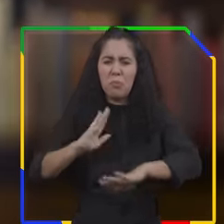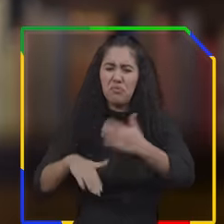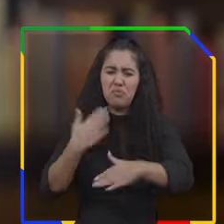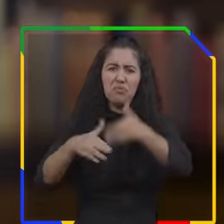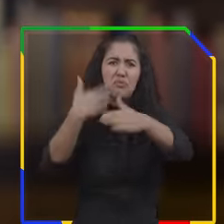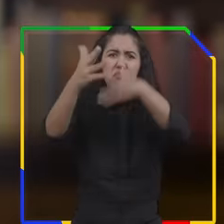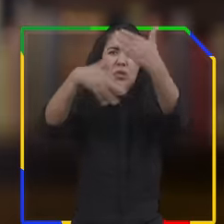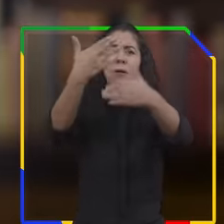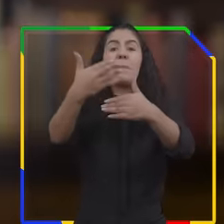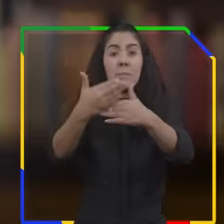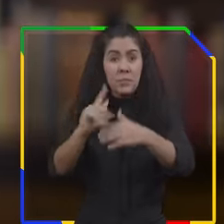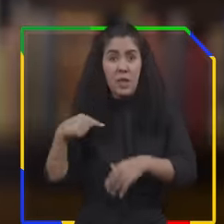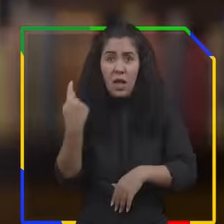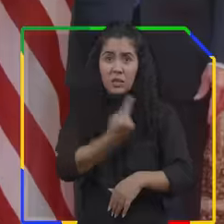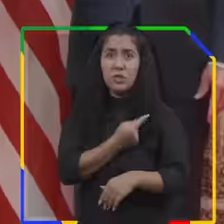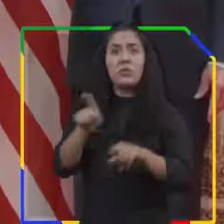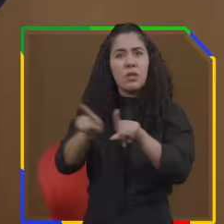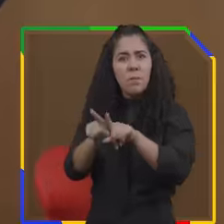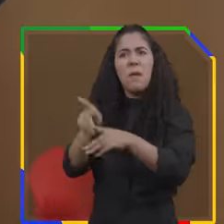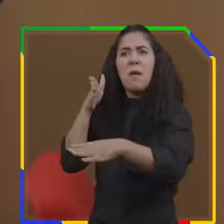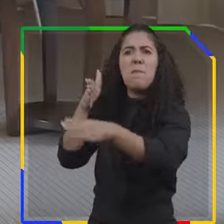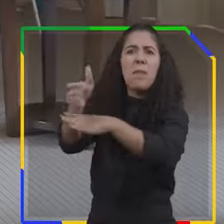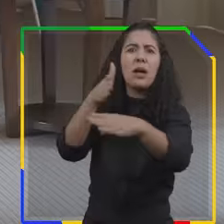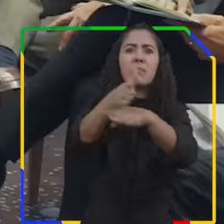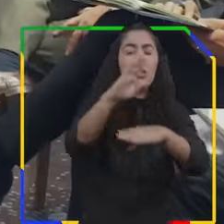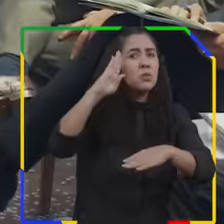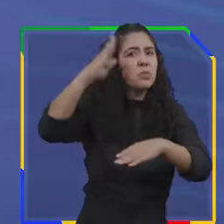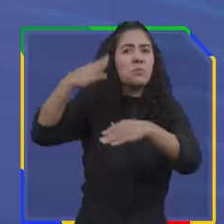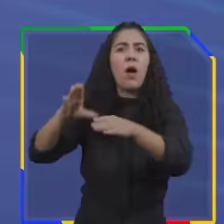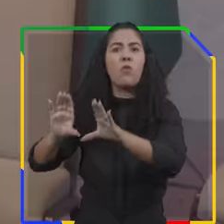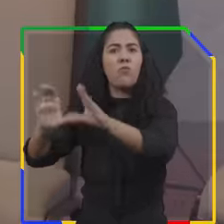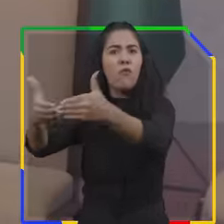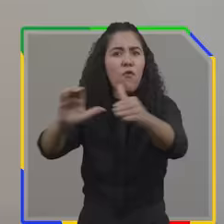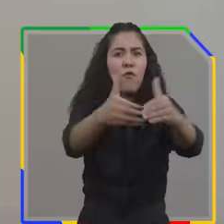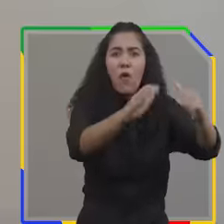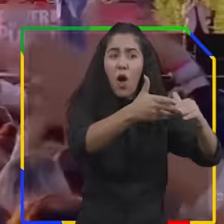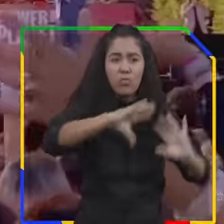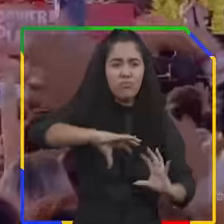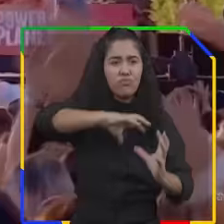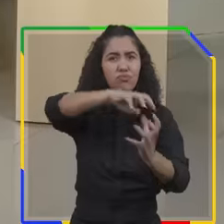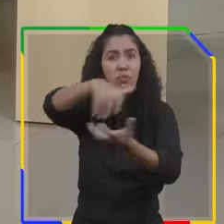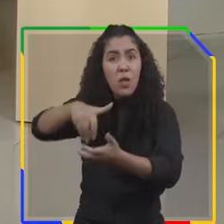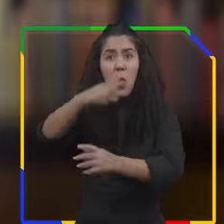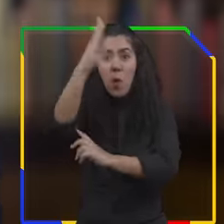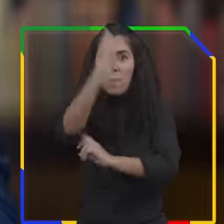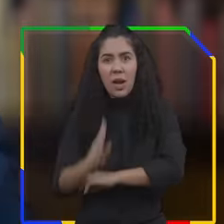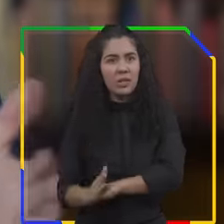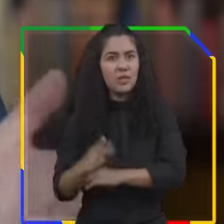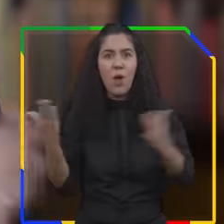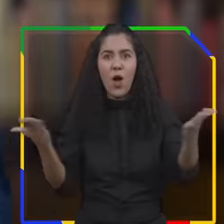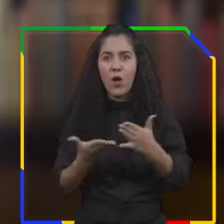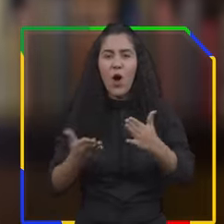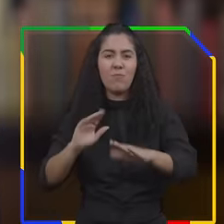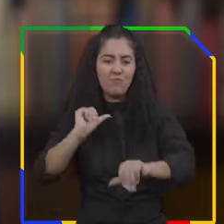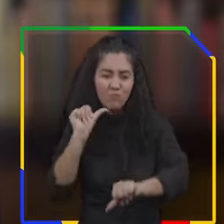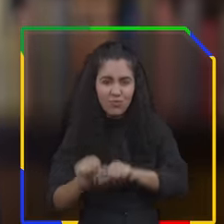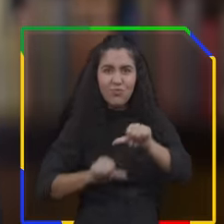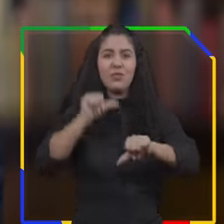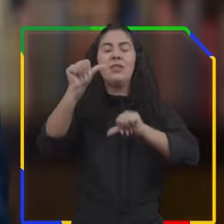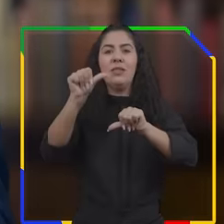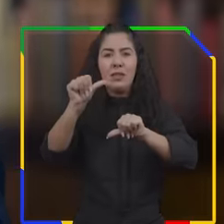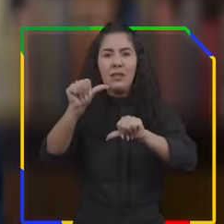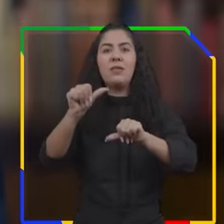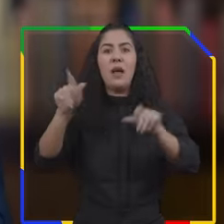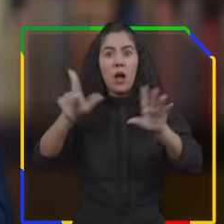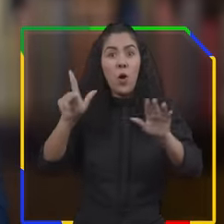seu protagonismo no cenário mundial. Participamos de todos os principais fóruns internacionais. O Brasil voltou ao mundo.